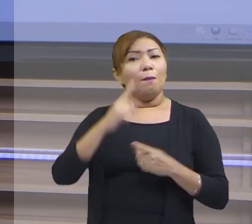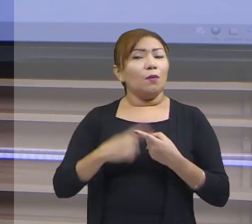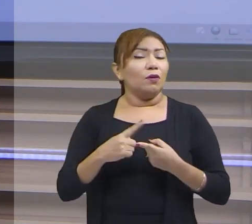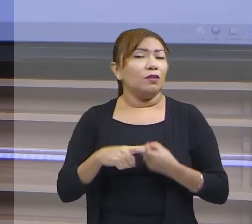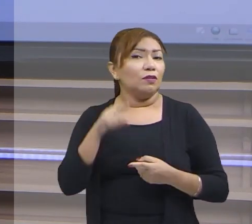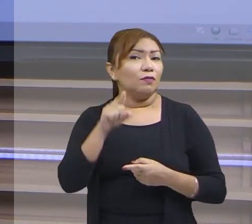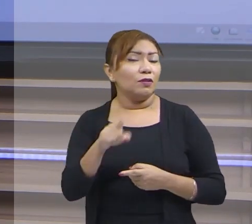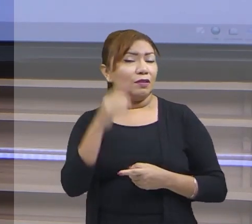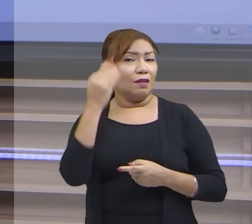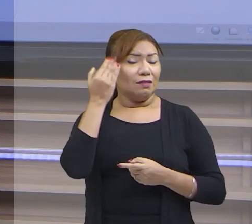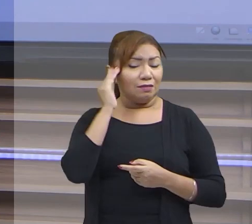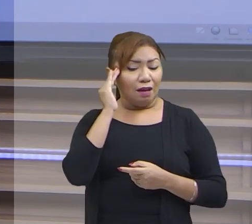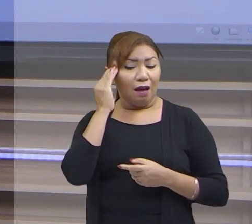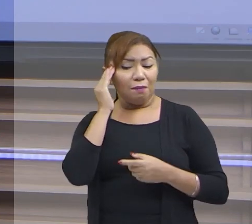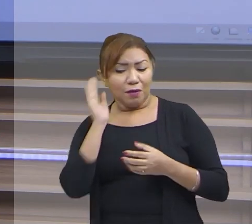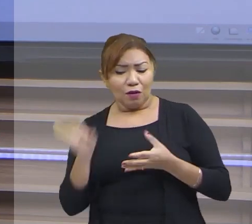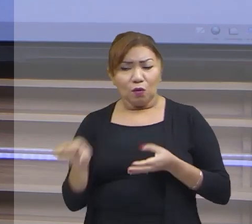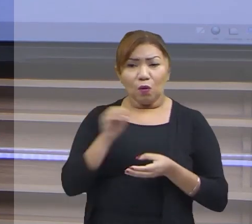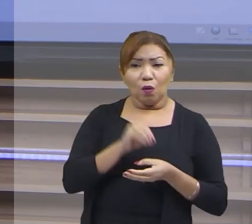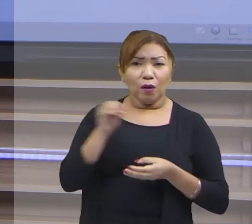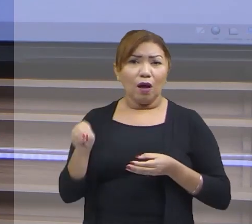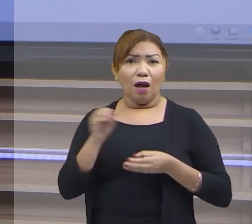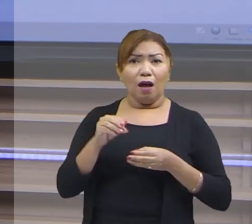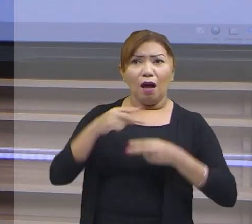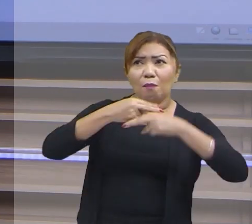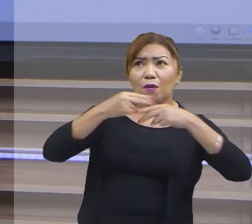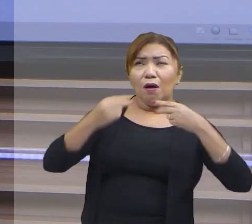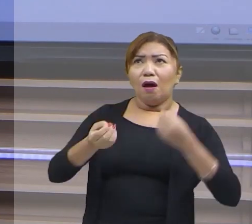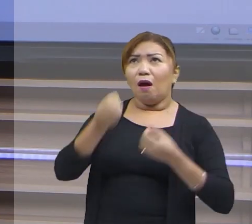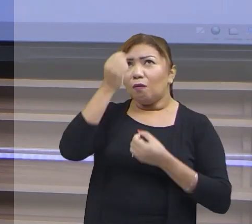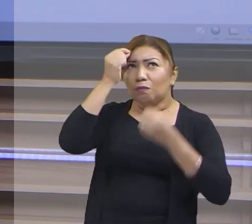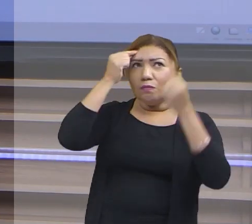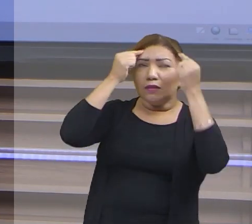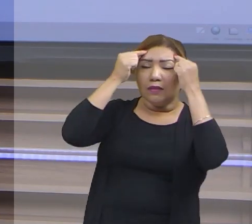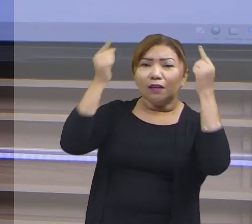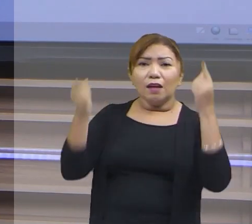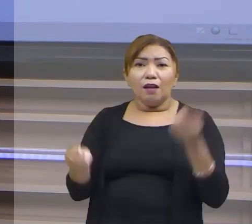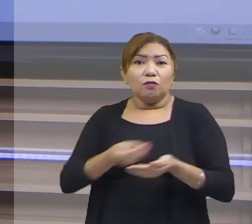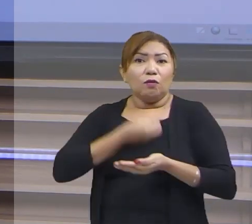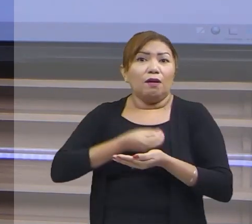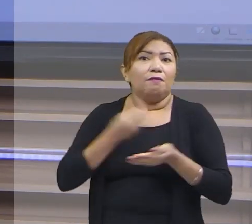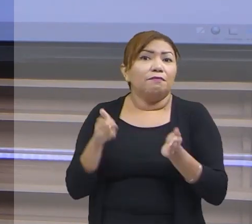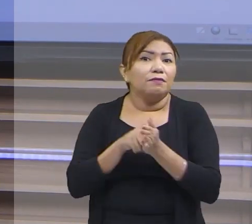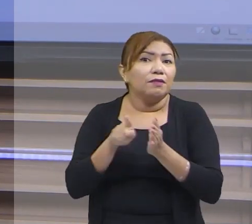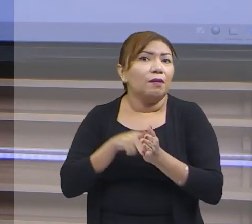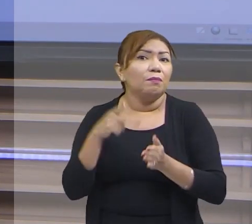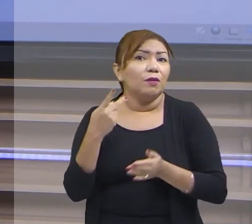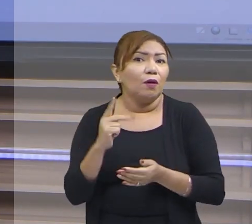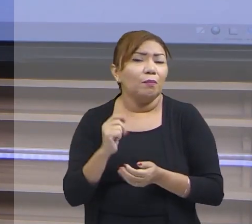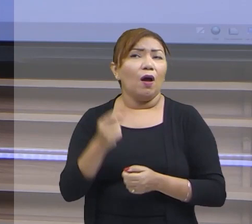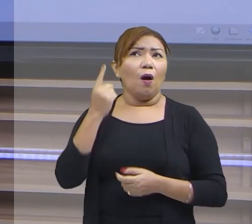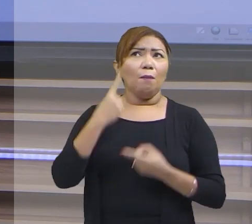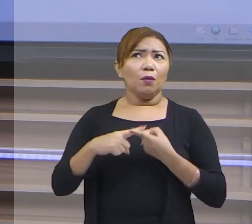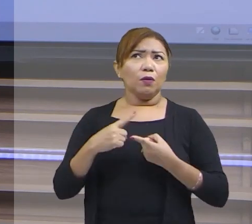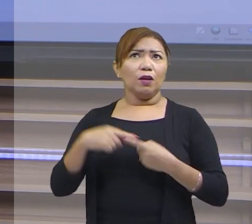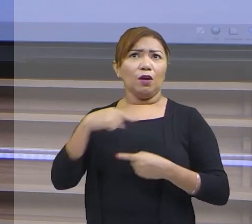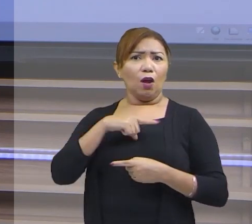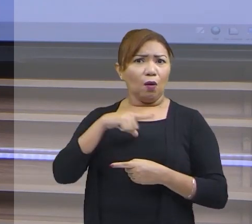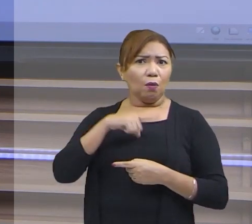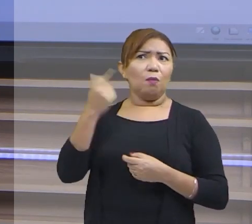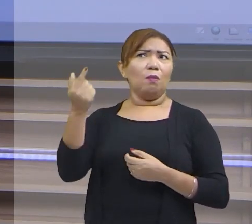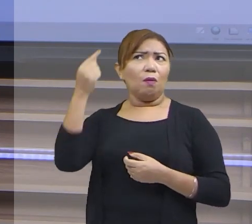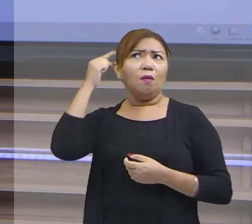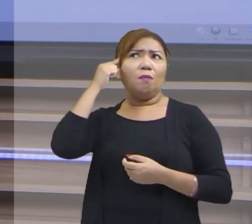significado, a gente fixa melhor. E eu falo isso por experiência própria. Porque uma imagem muito nítida na